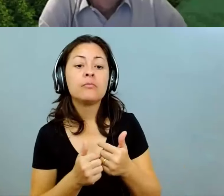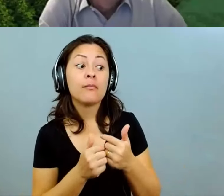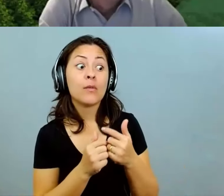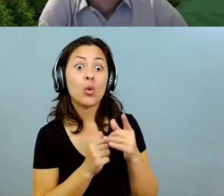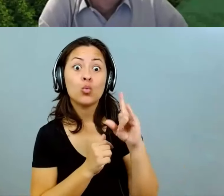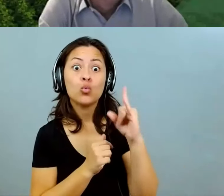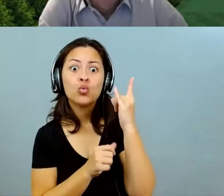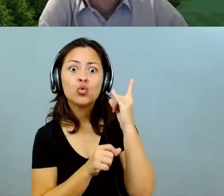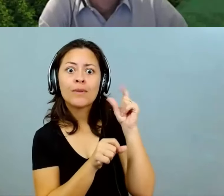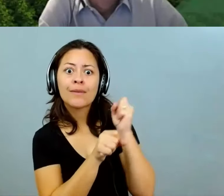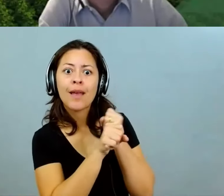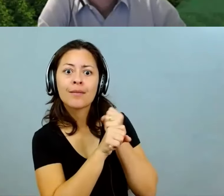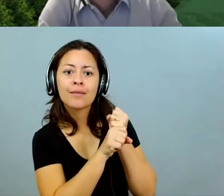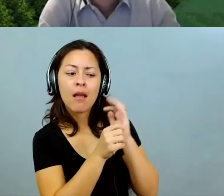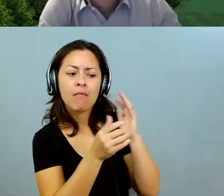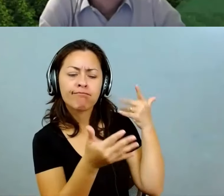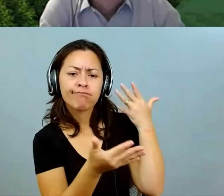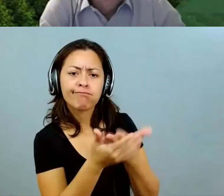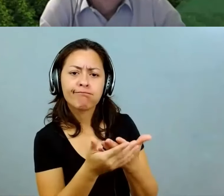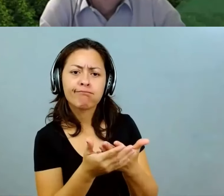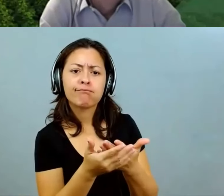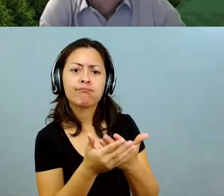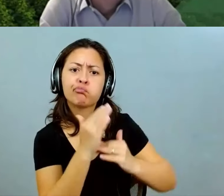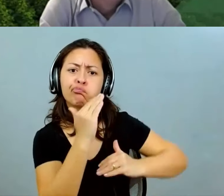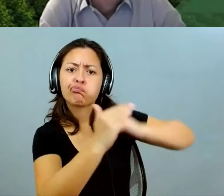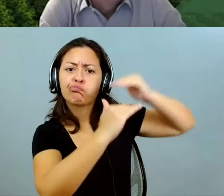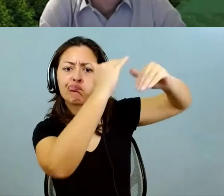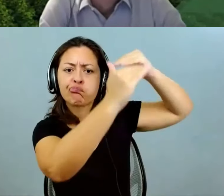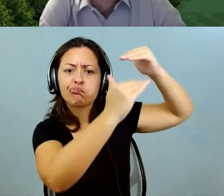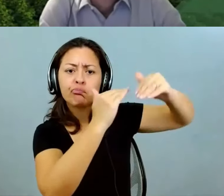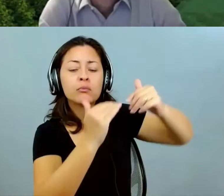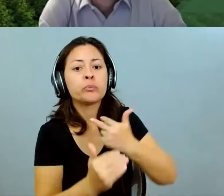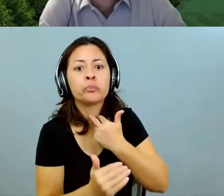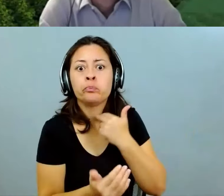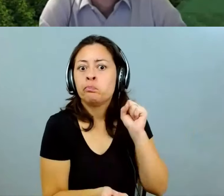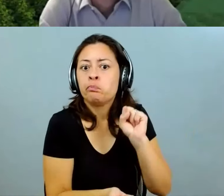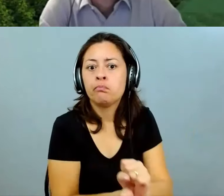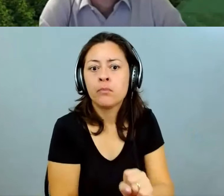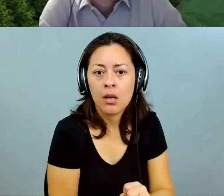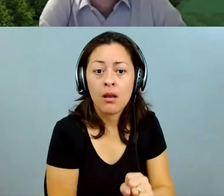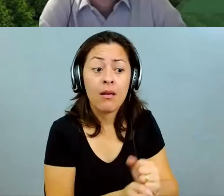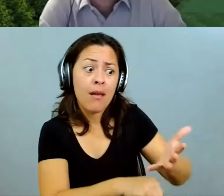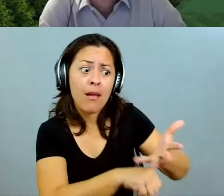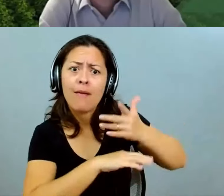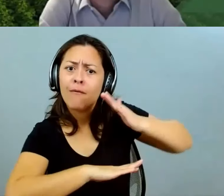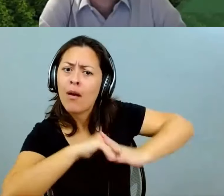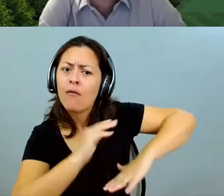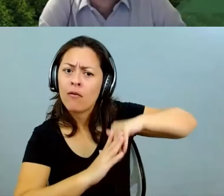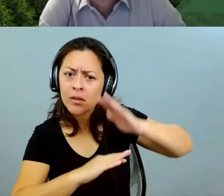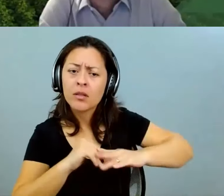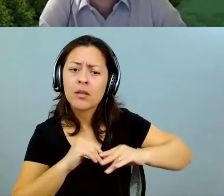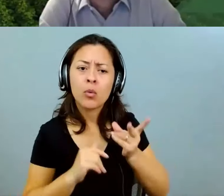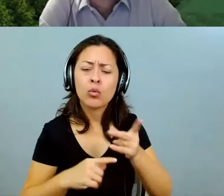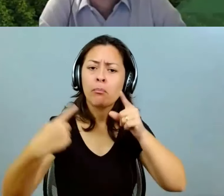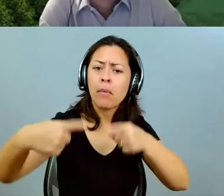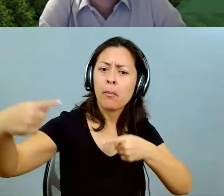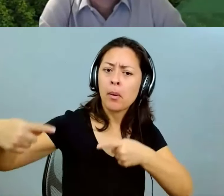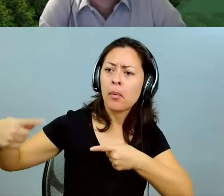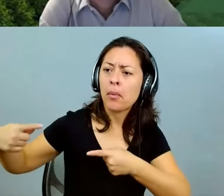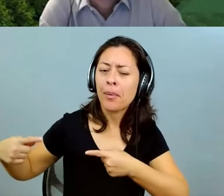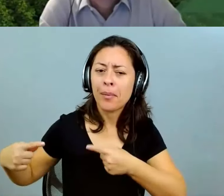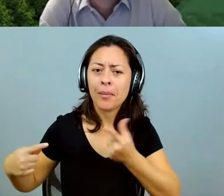mas não podemos parar agora eh porque a gente tem que continuar evoluindo em eficiência para continuarmos sendo competitivos e